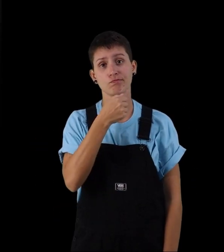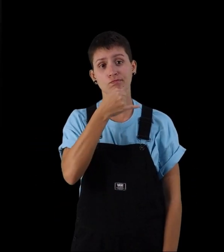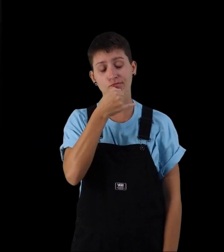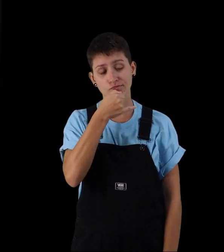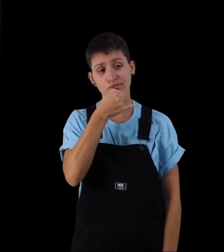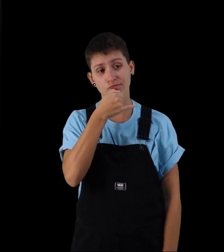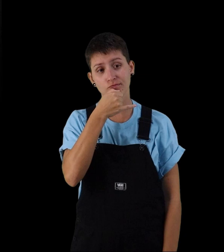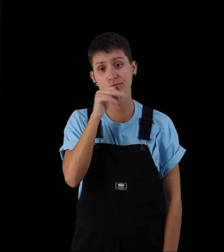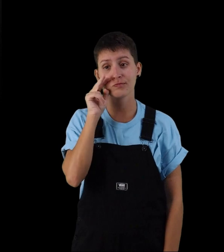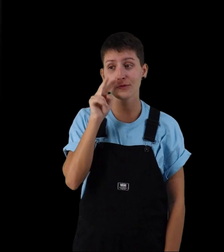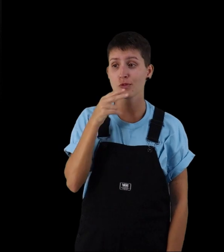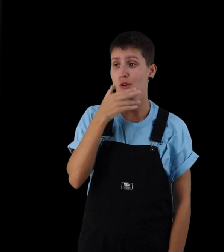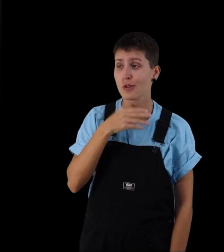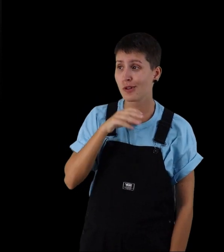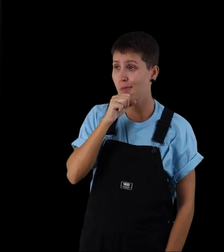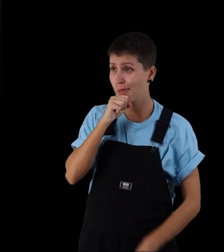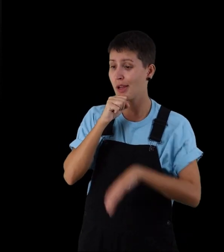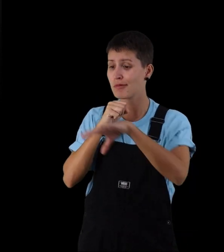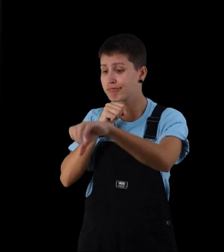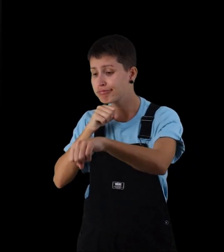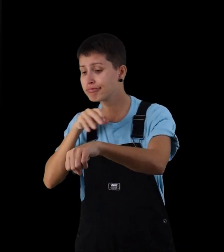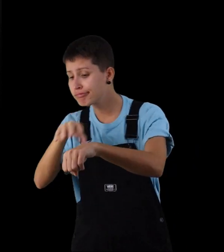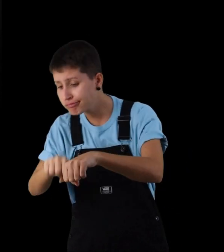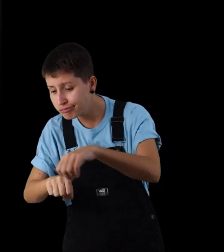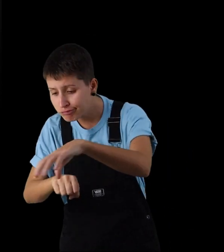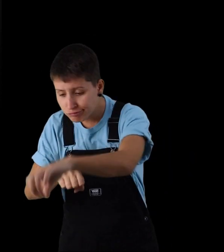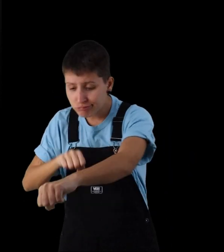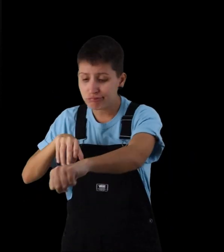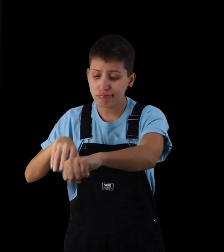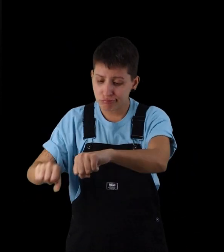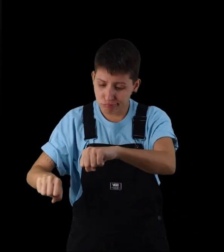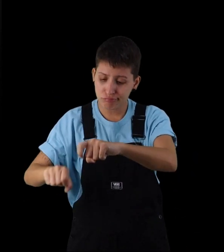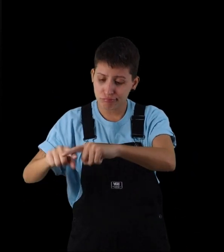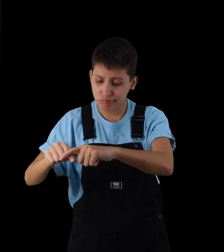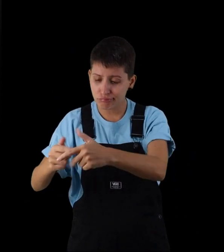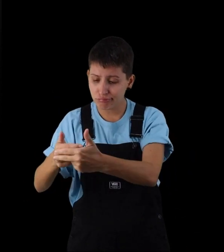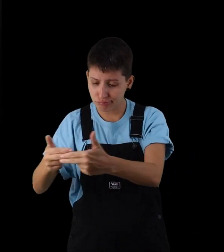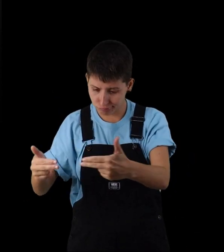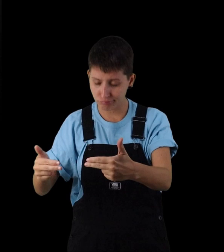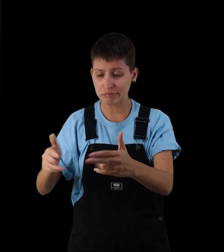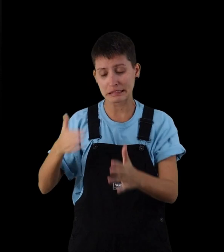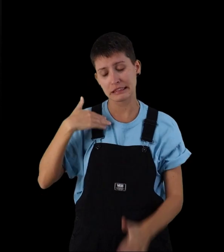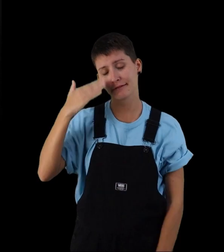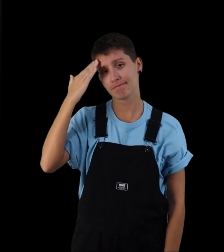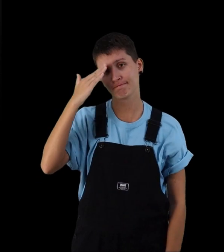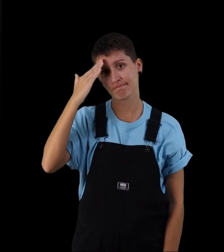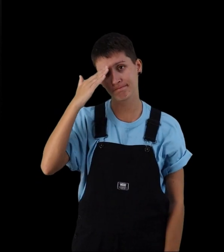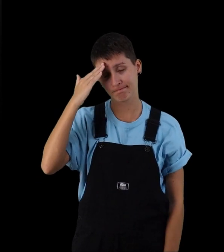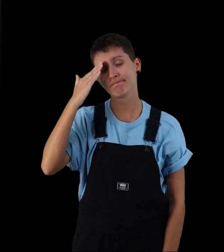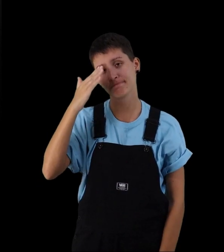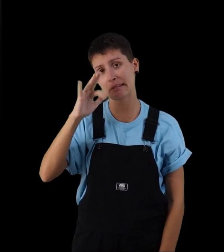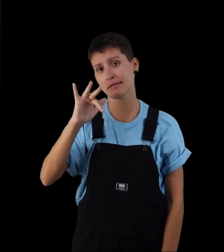O menino ficou olhando o pai recolher todas as tiras de madeira e pedaços do instrumento. Já